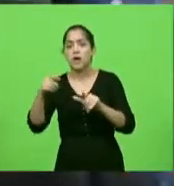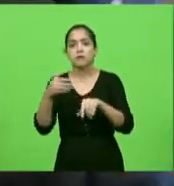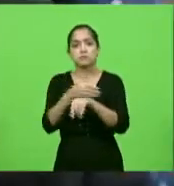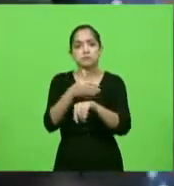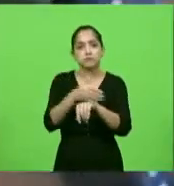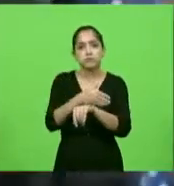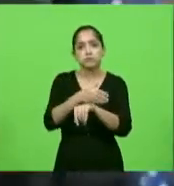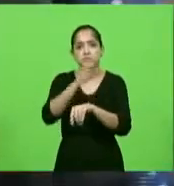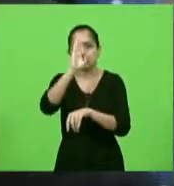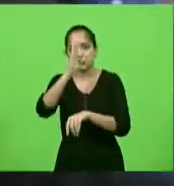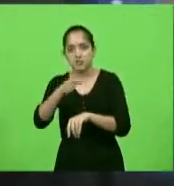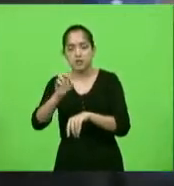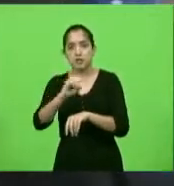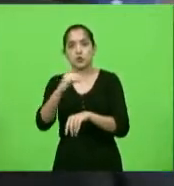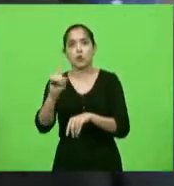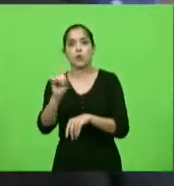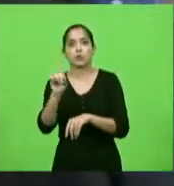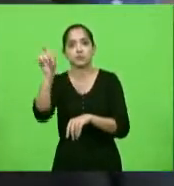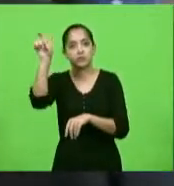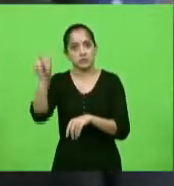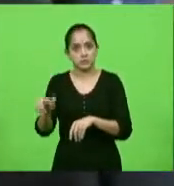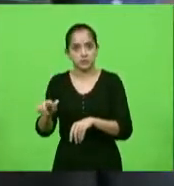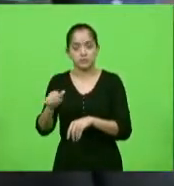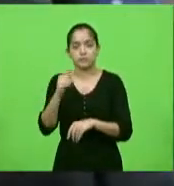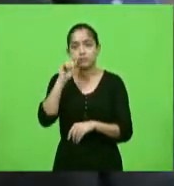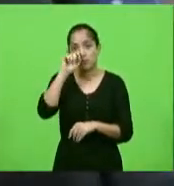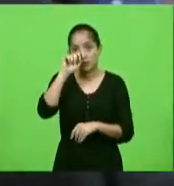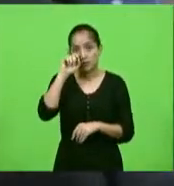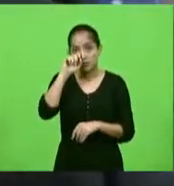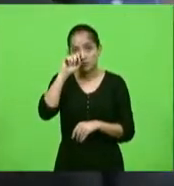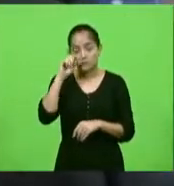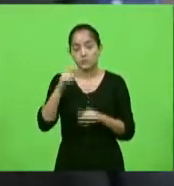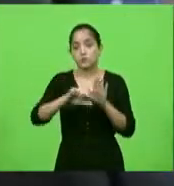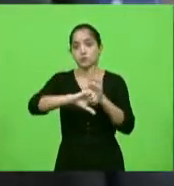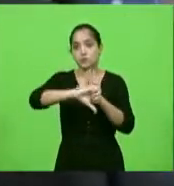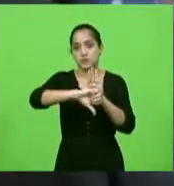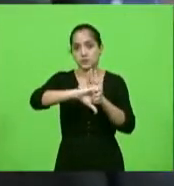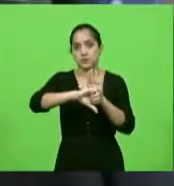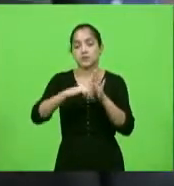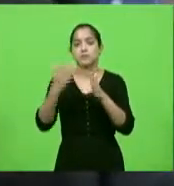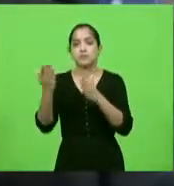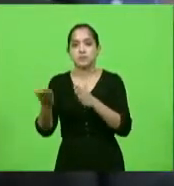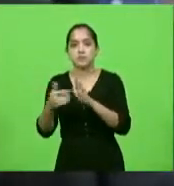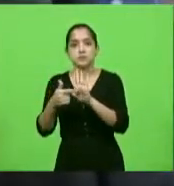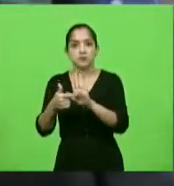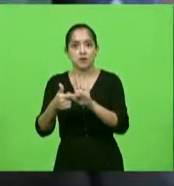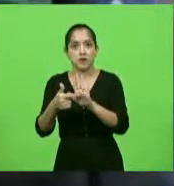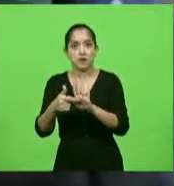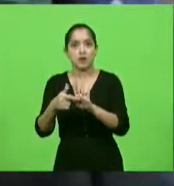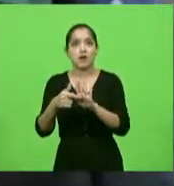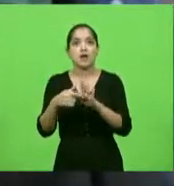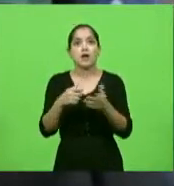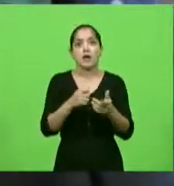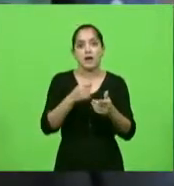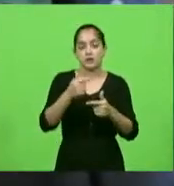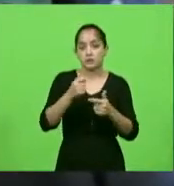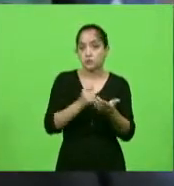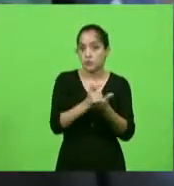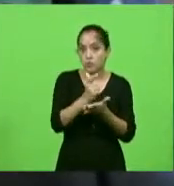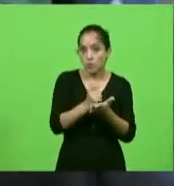participação direta ou indireta do governador Carlos Moisés da Silva nos crimes imputados à Tinense à aquisição dos